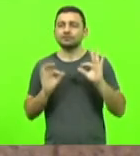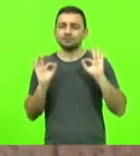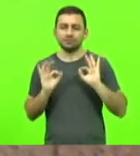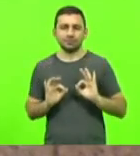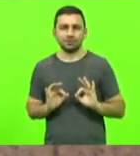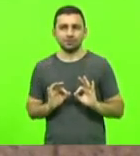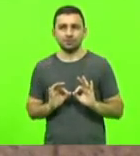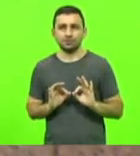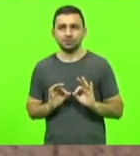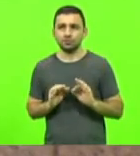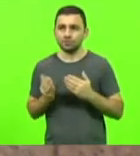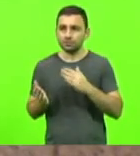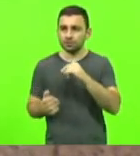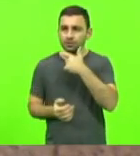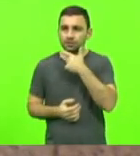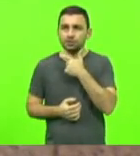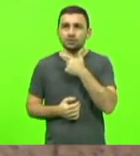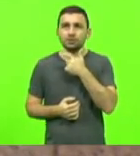Excelência hoje